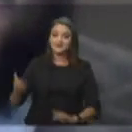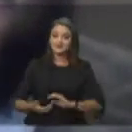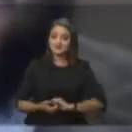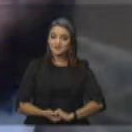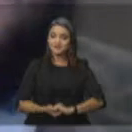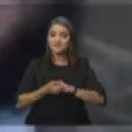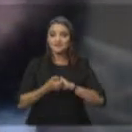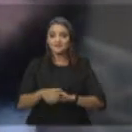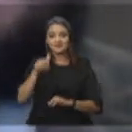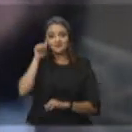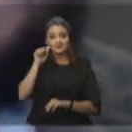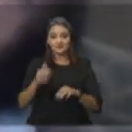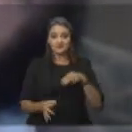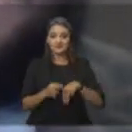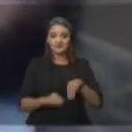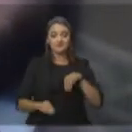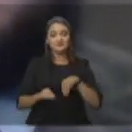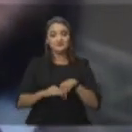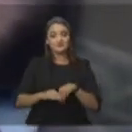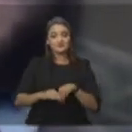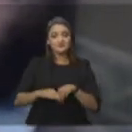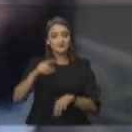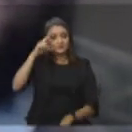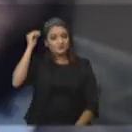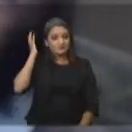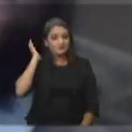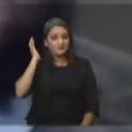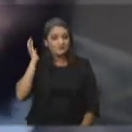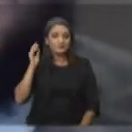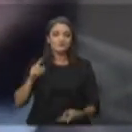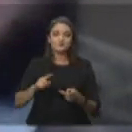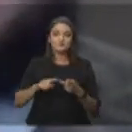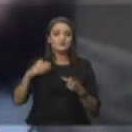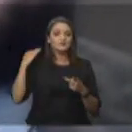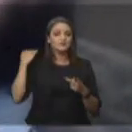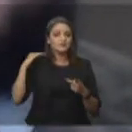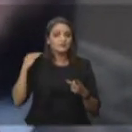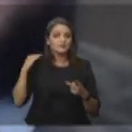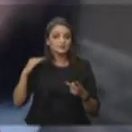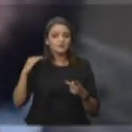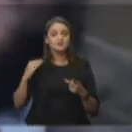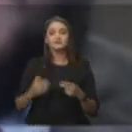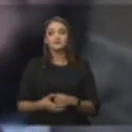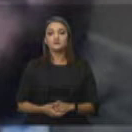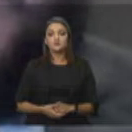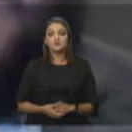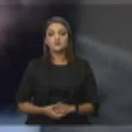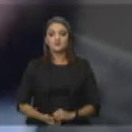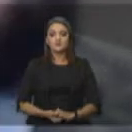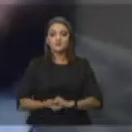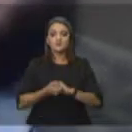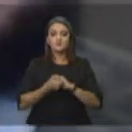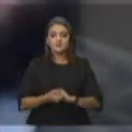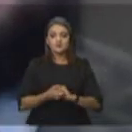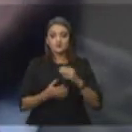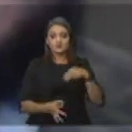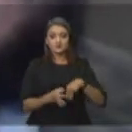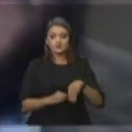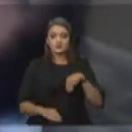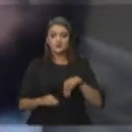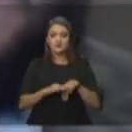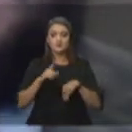excelentíssimas ministras Rosa Weber, ministra Carmen Lúcia, excelentíssimos ministros que nos ouvem pelo